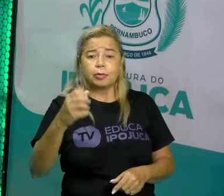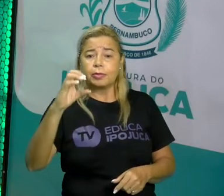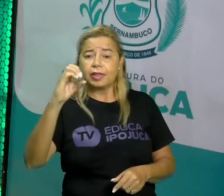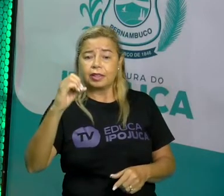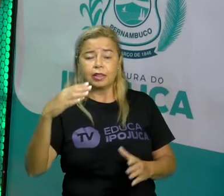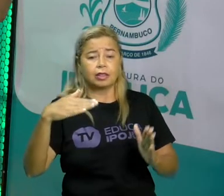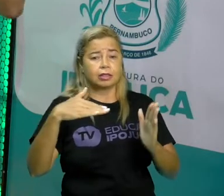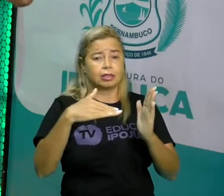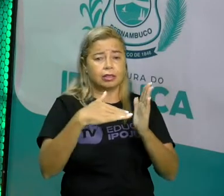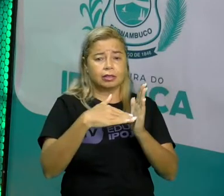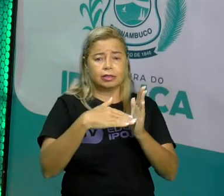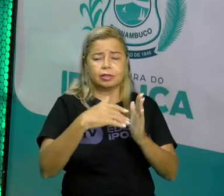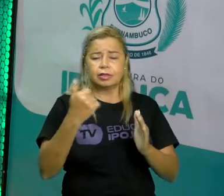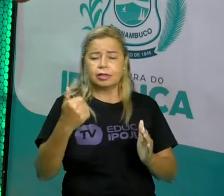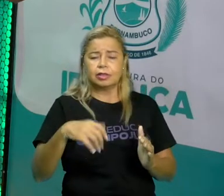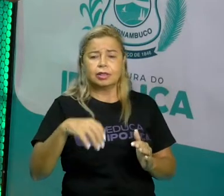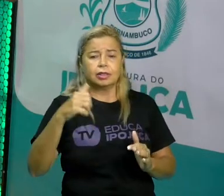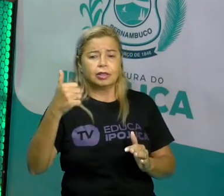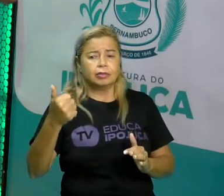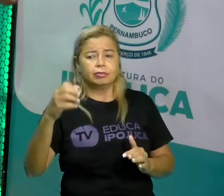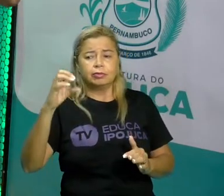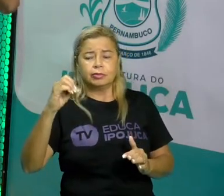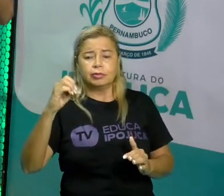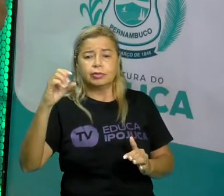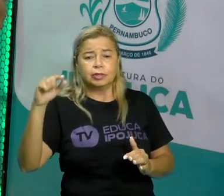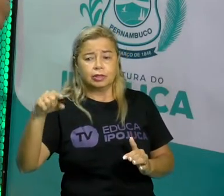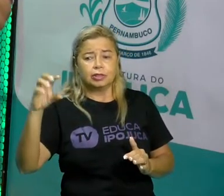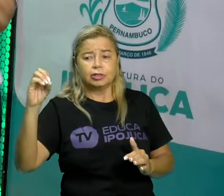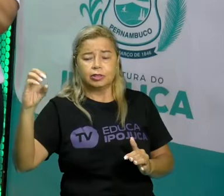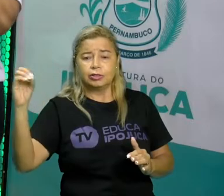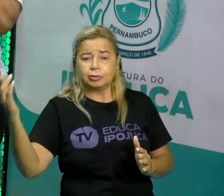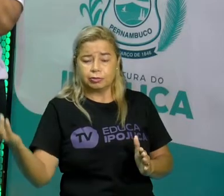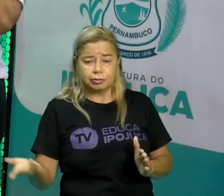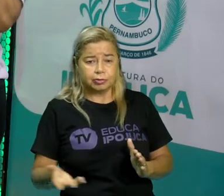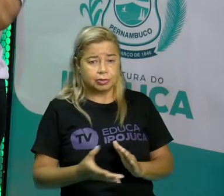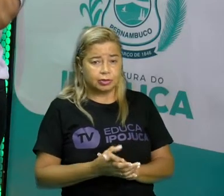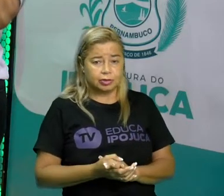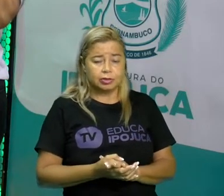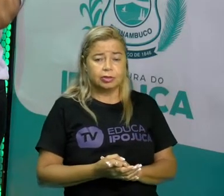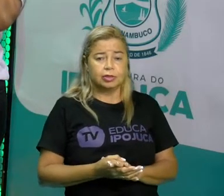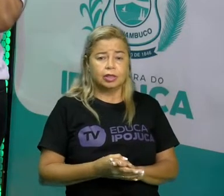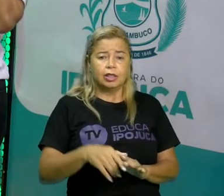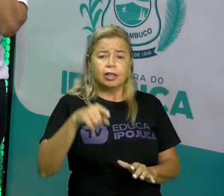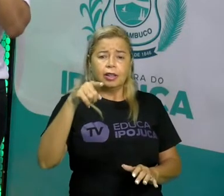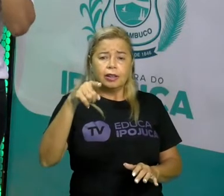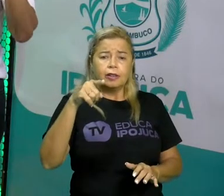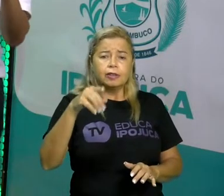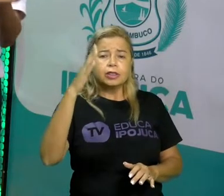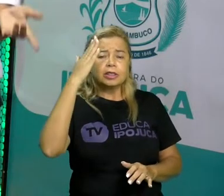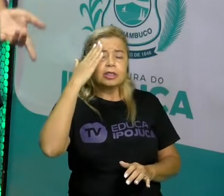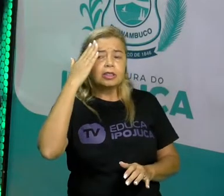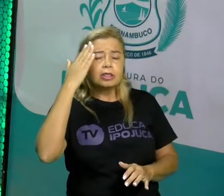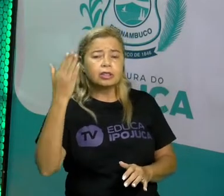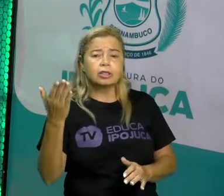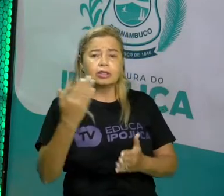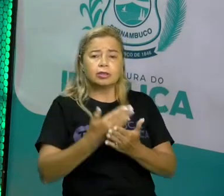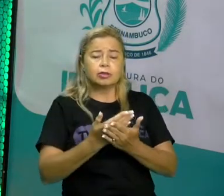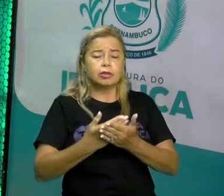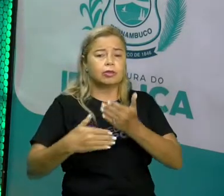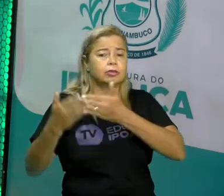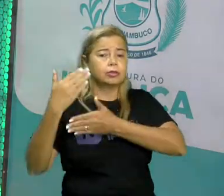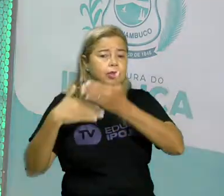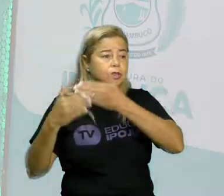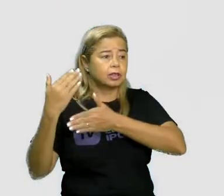se eu tenho 10.000. E com isso a gente vai entender. Vocês entenderam na nossa aula passada que, vamos ver